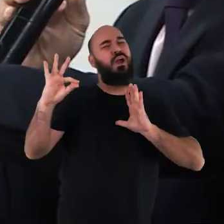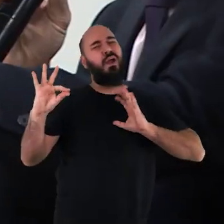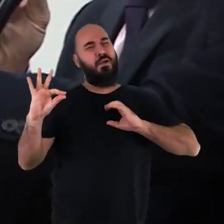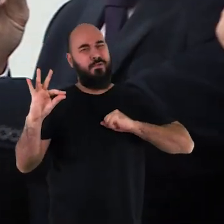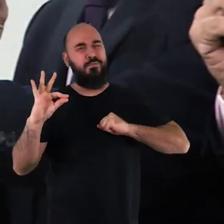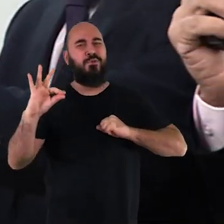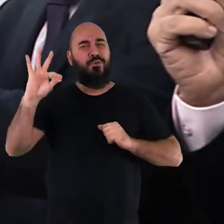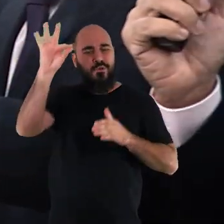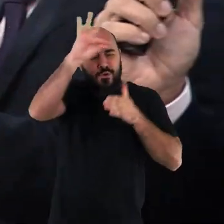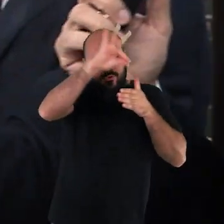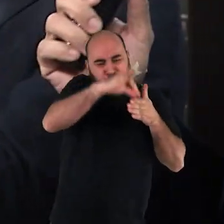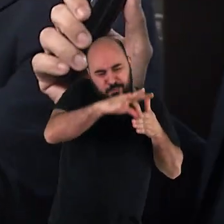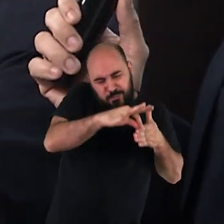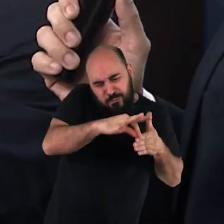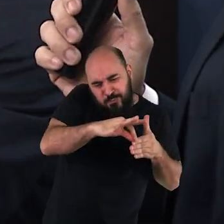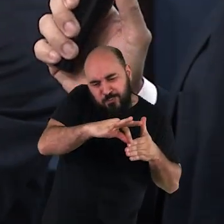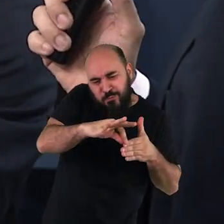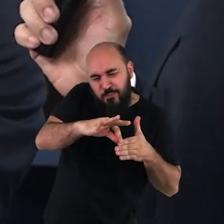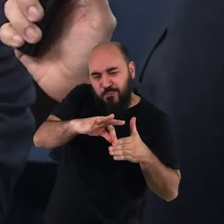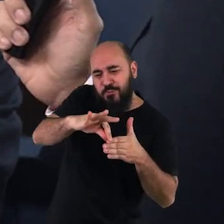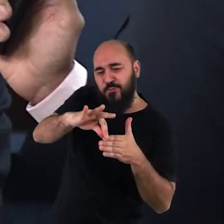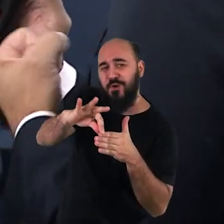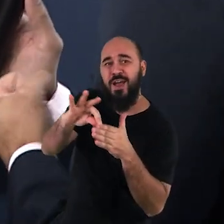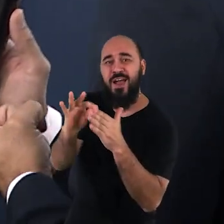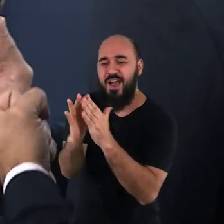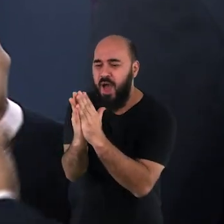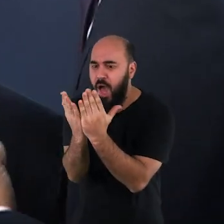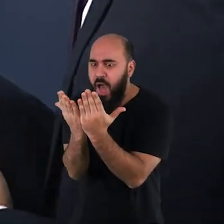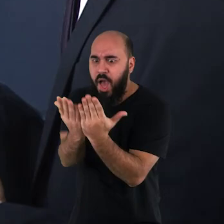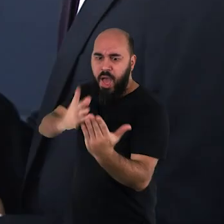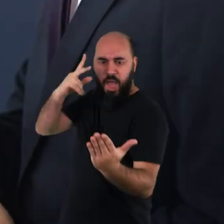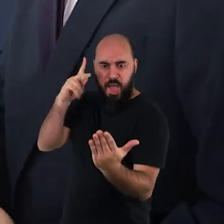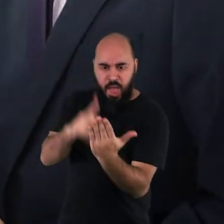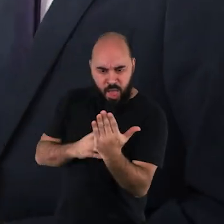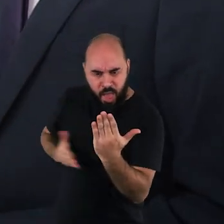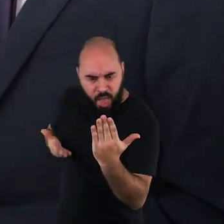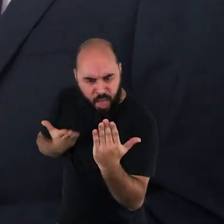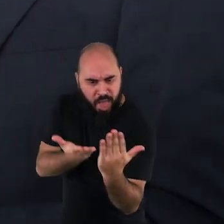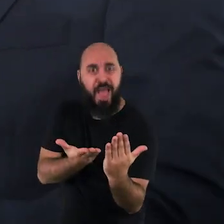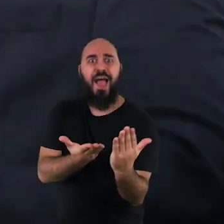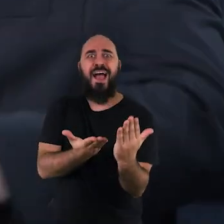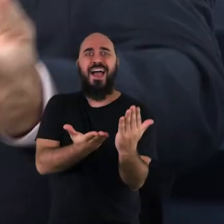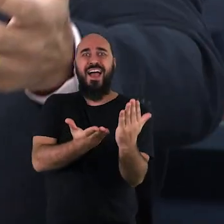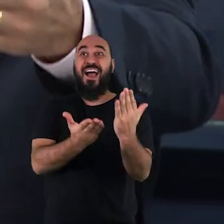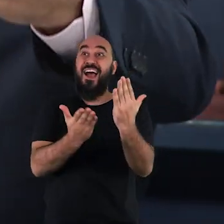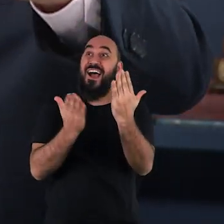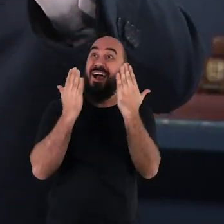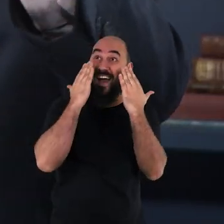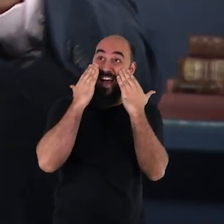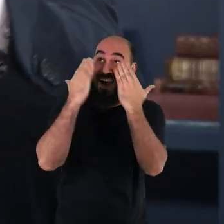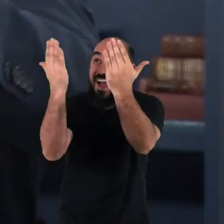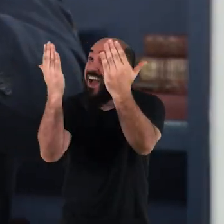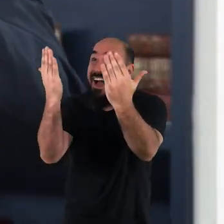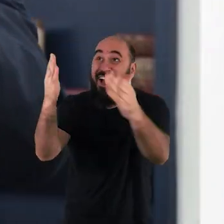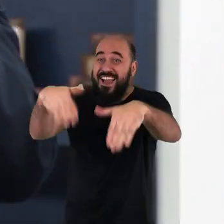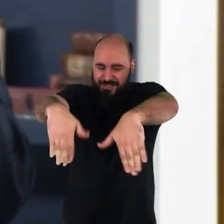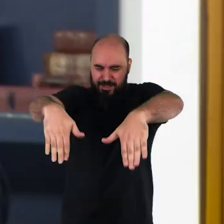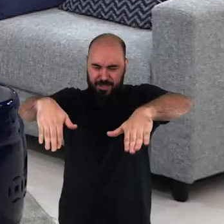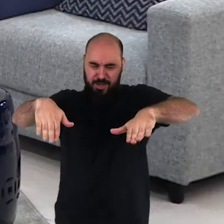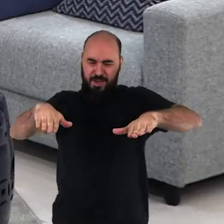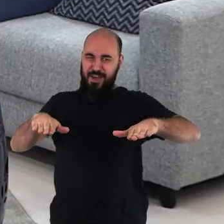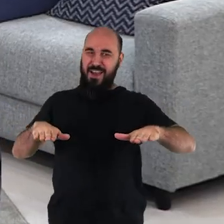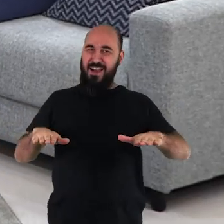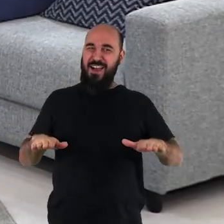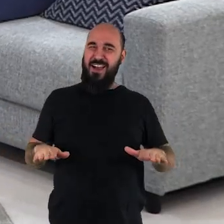nos conduz. Seguirá também, Senhor, nossa voz em